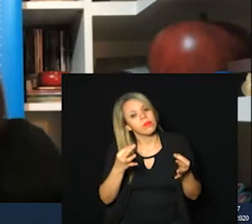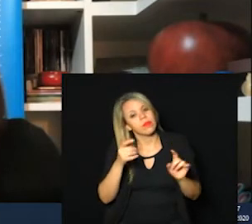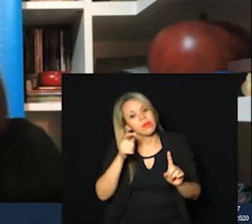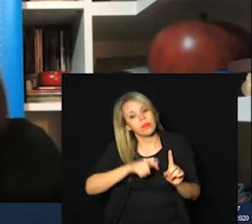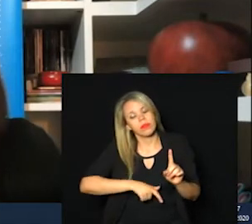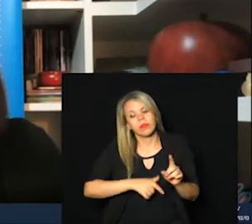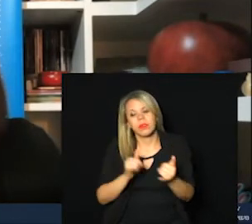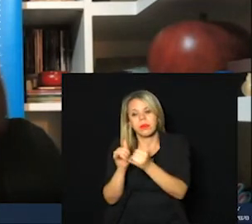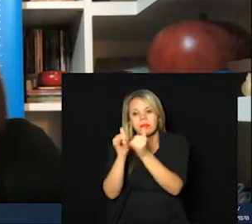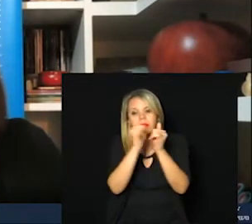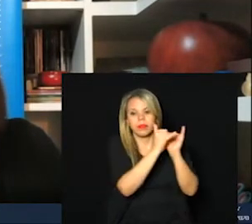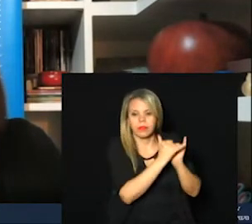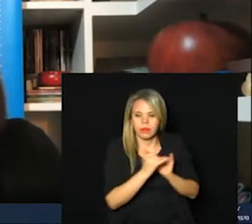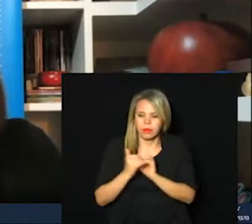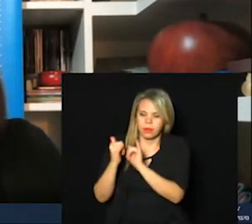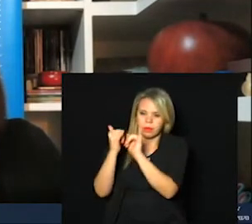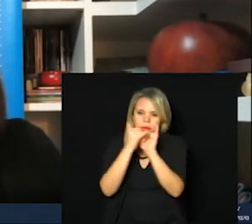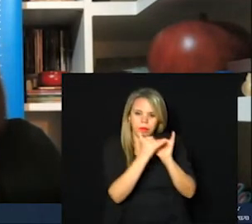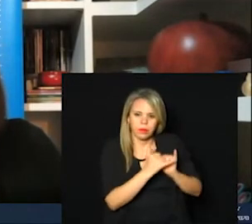perdoar uns aos outros.